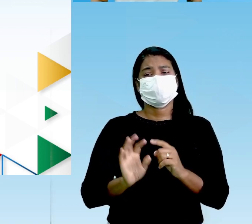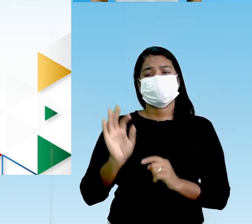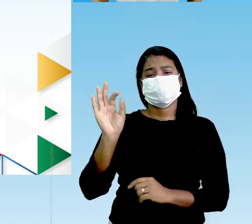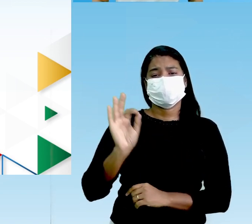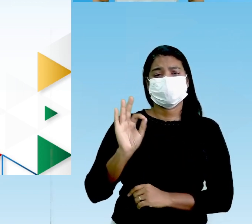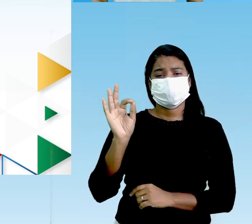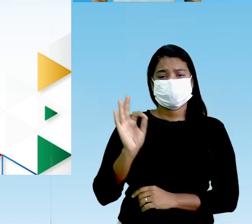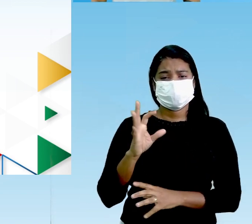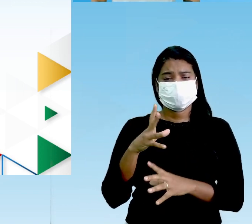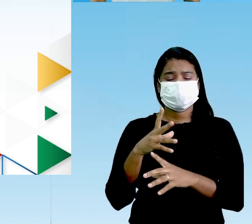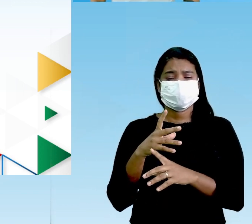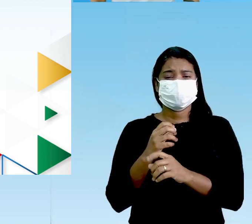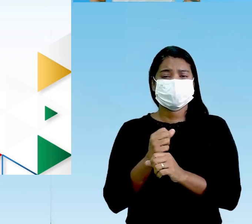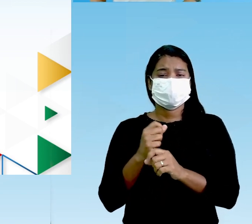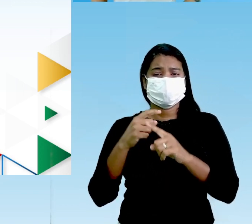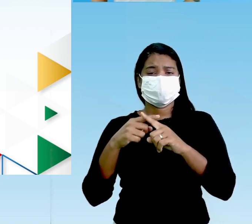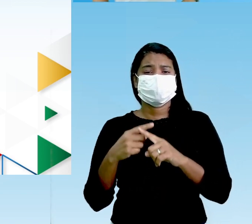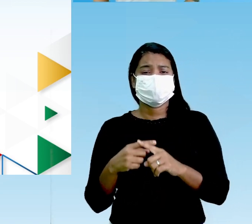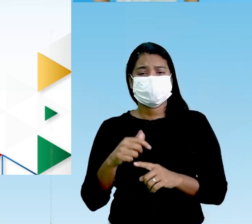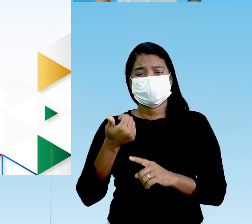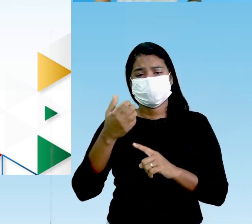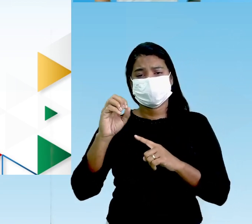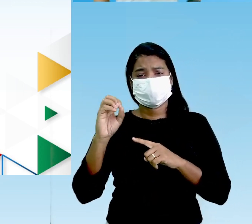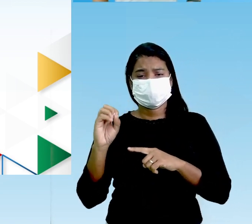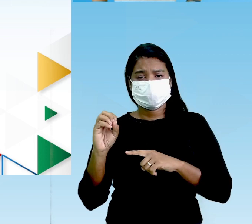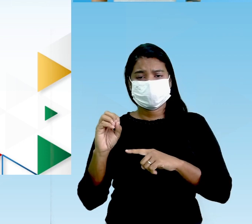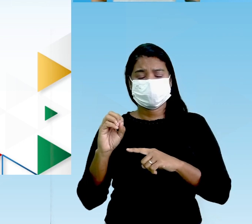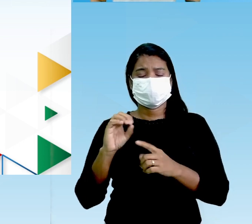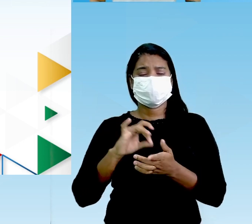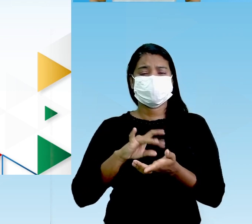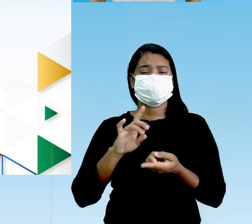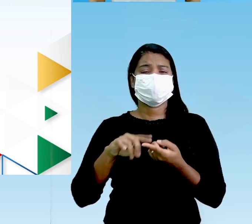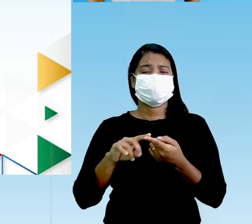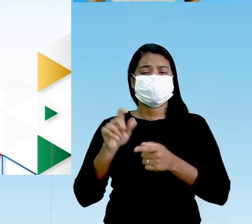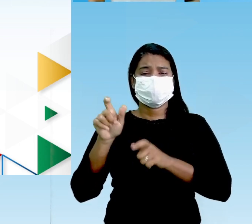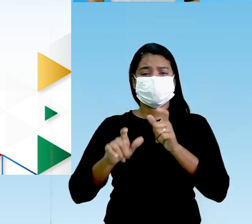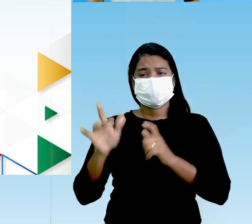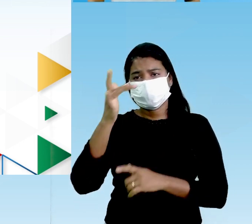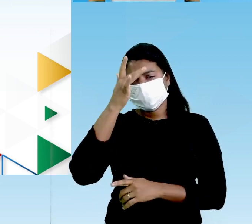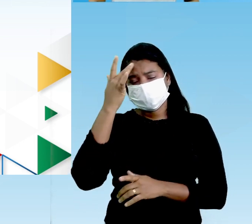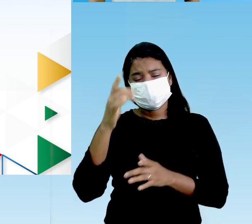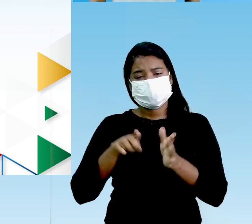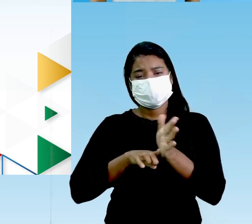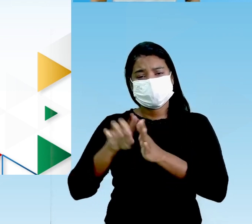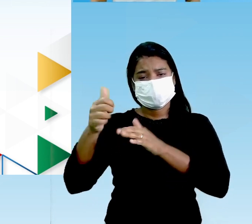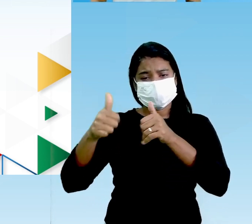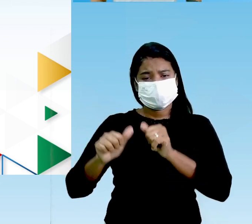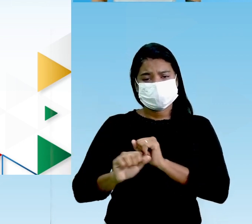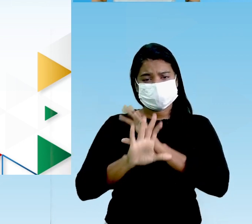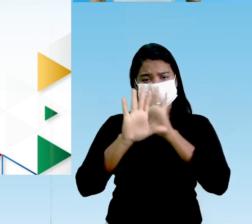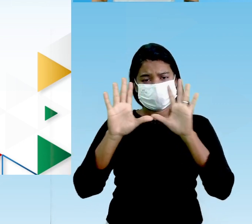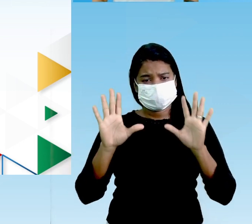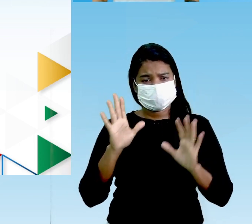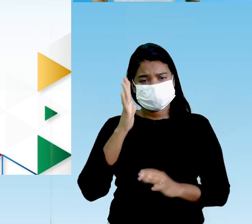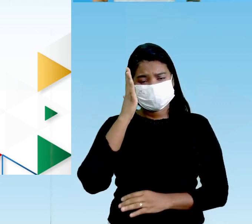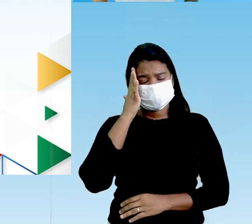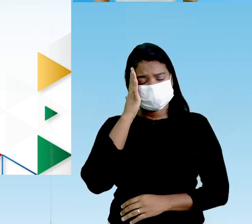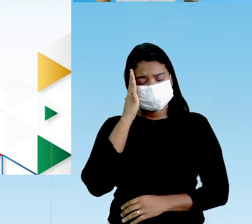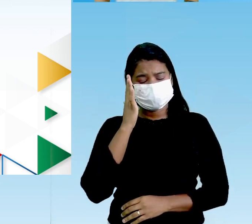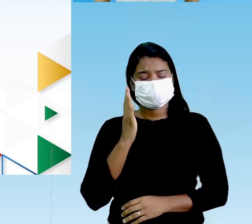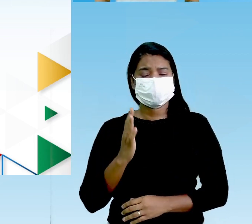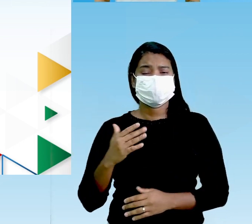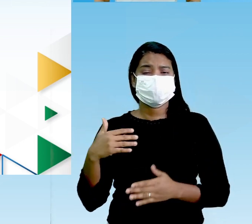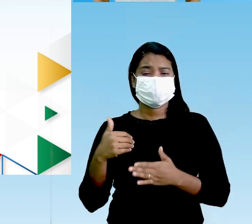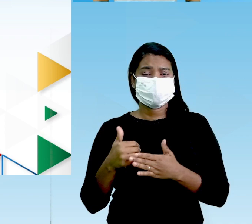por 100 e eu sei a porcentagem. Aí a gente não expõe as pessoas que estão sendo investigadas. Ficou claro? Deu para entender? Então